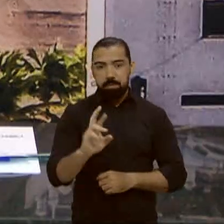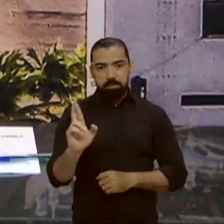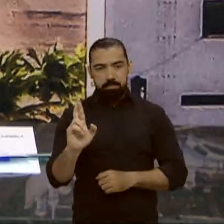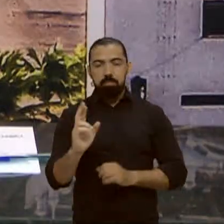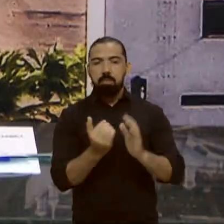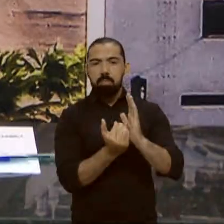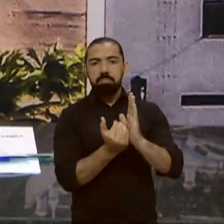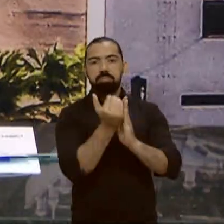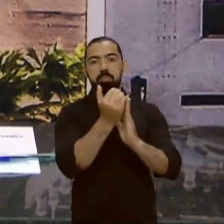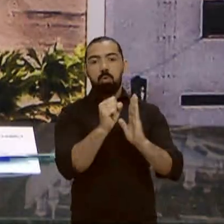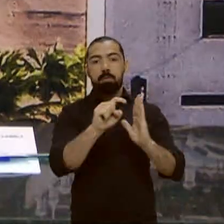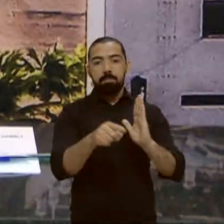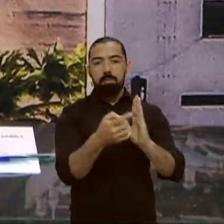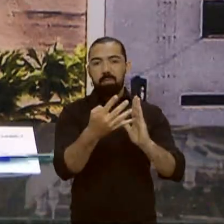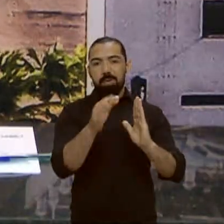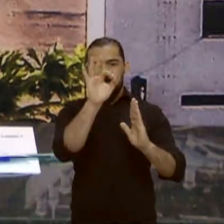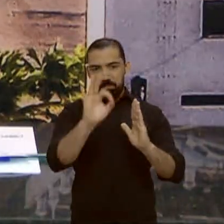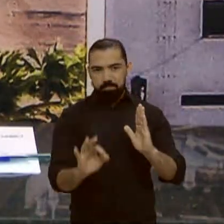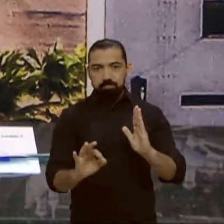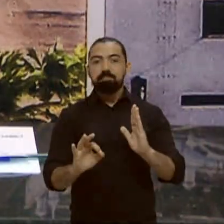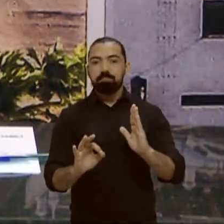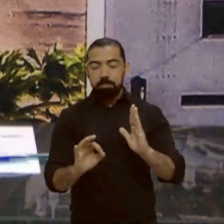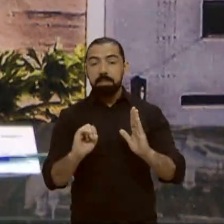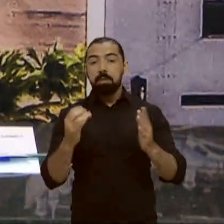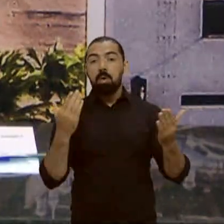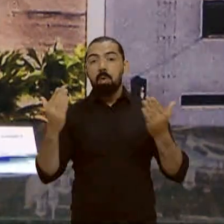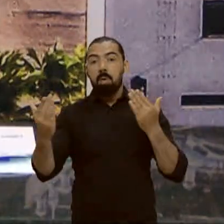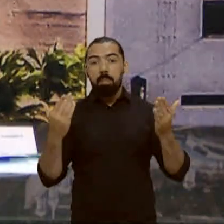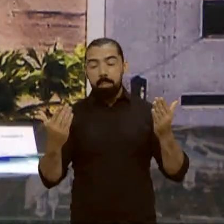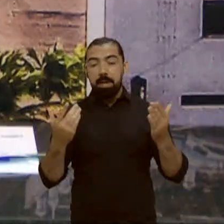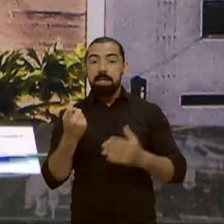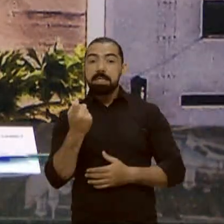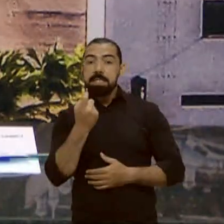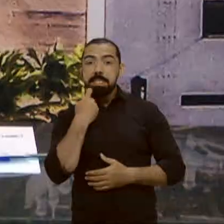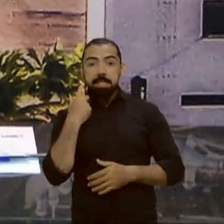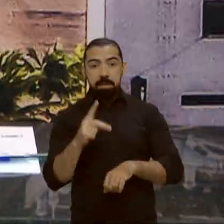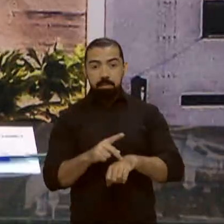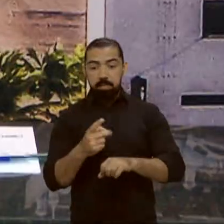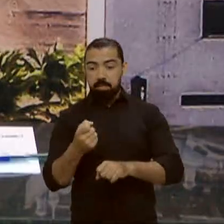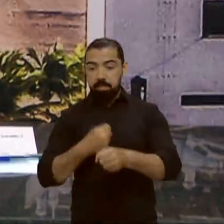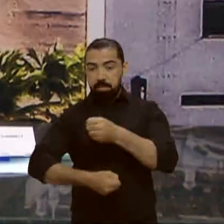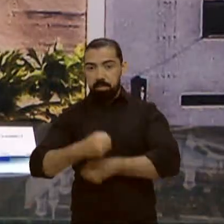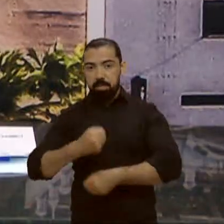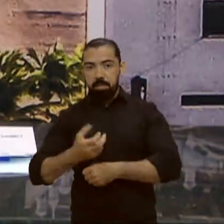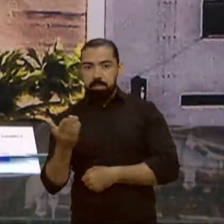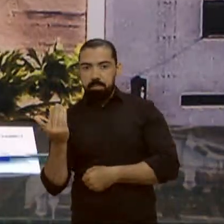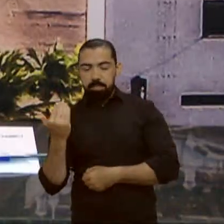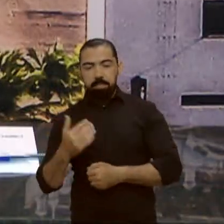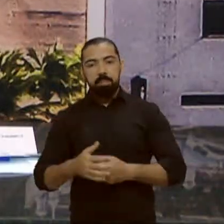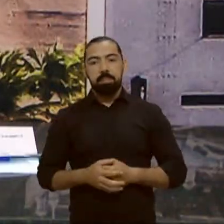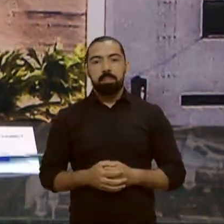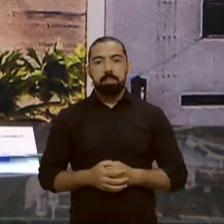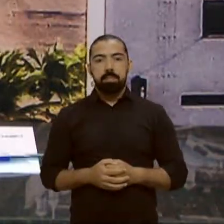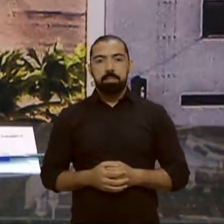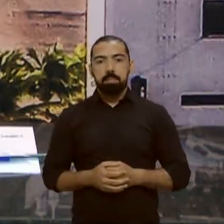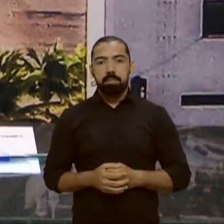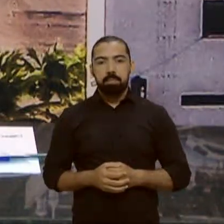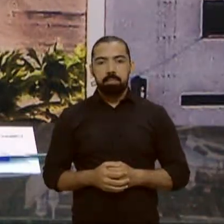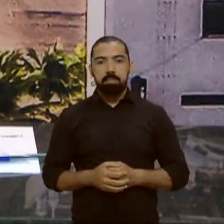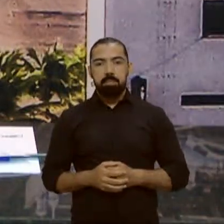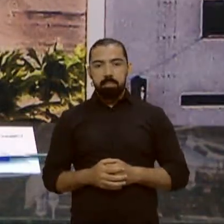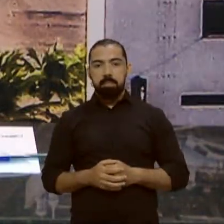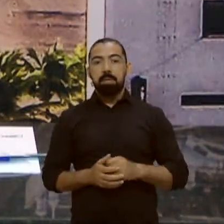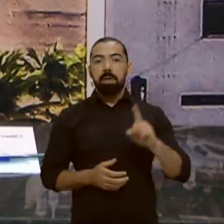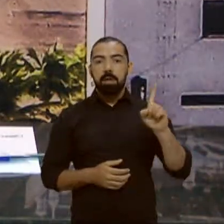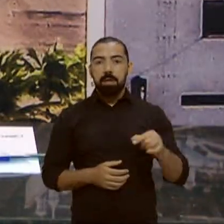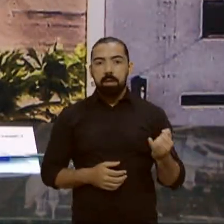de 8,4% em relação à sexta-feira anterior do ano anterior. É